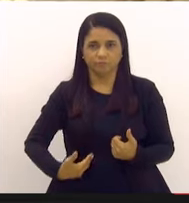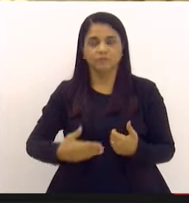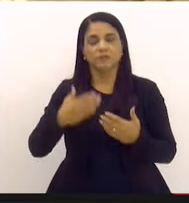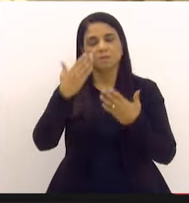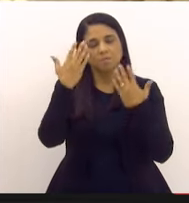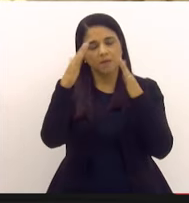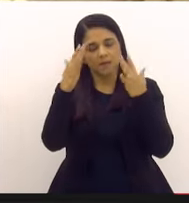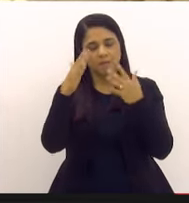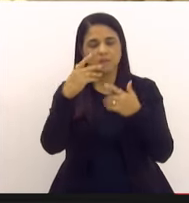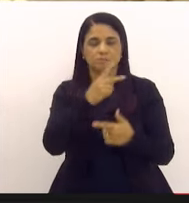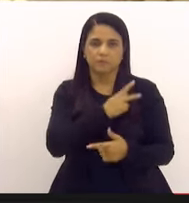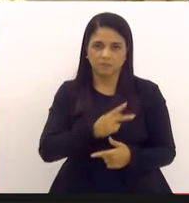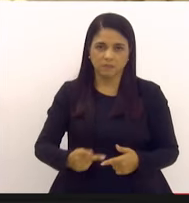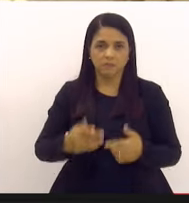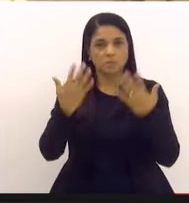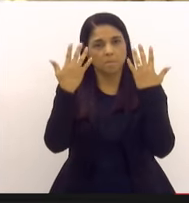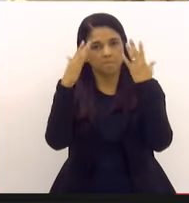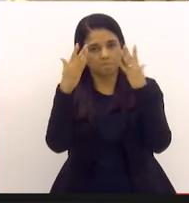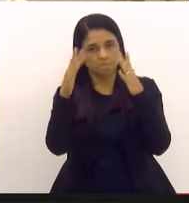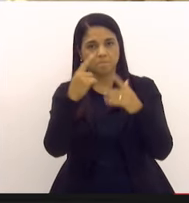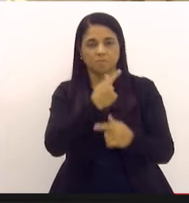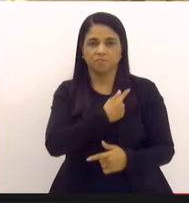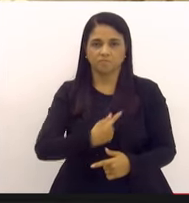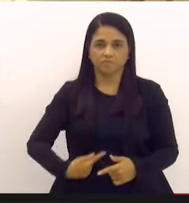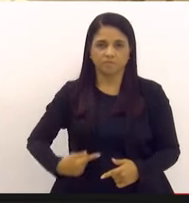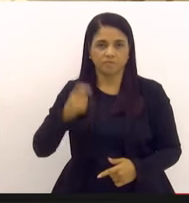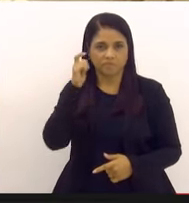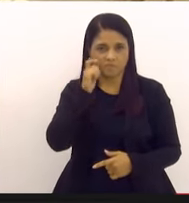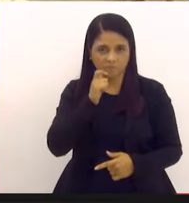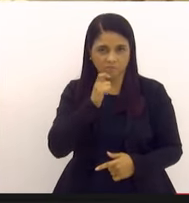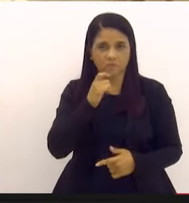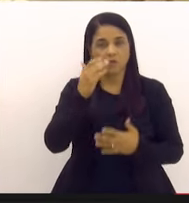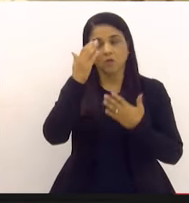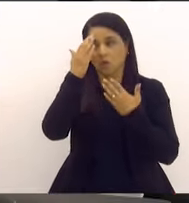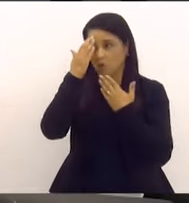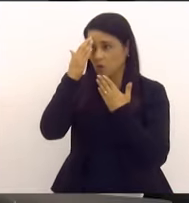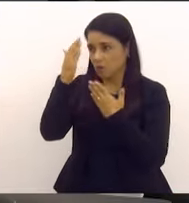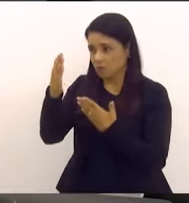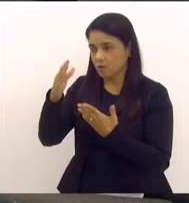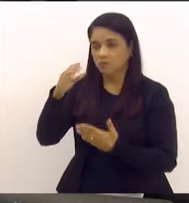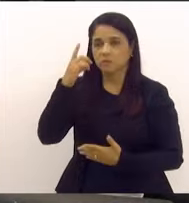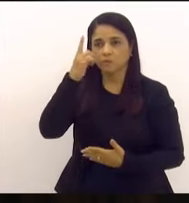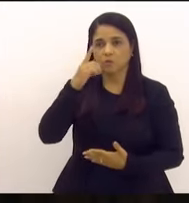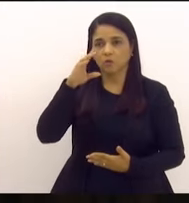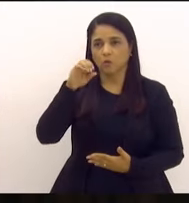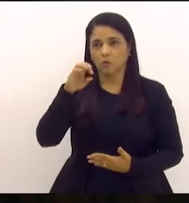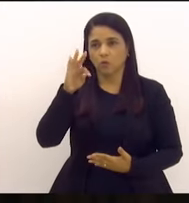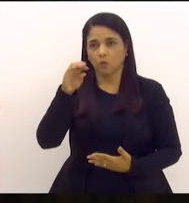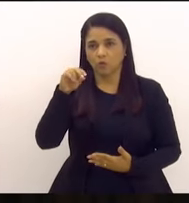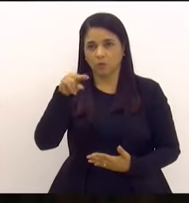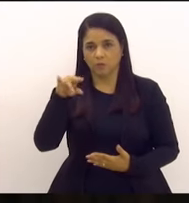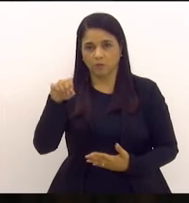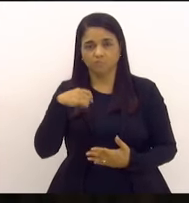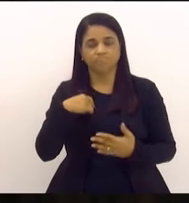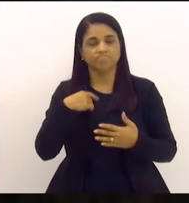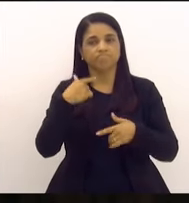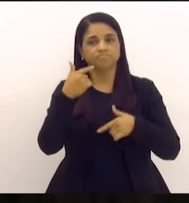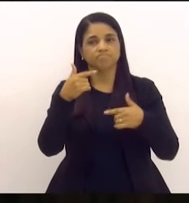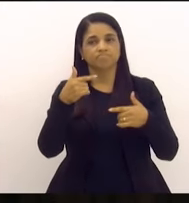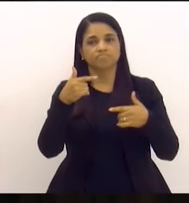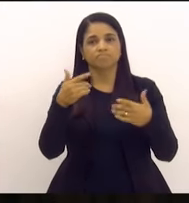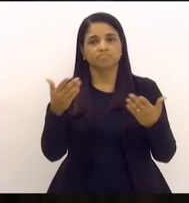presidente. Parabéns, governador Cláudio Castro. Muito obrigado, deputado Ottoni de Paula Pai. Nada mais havendo a